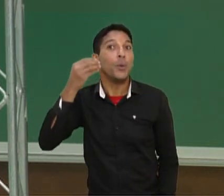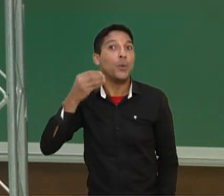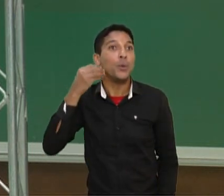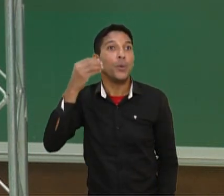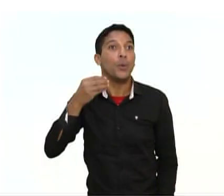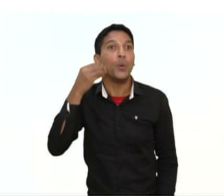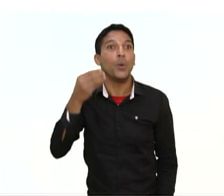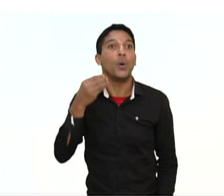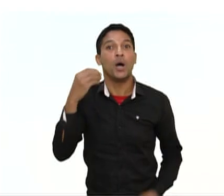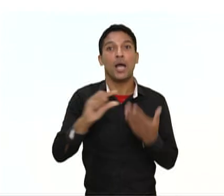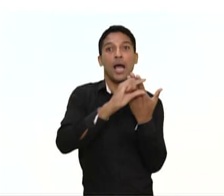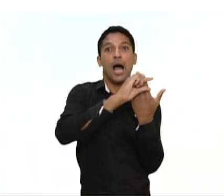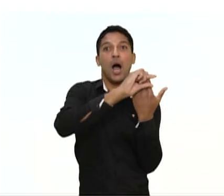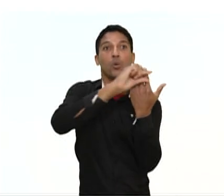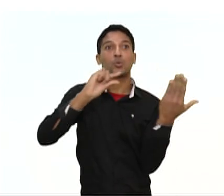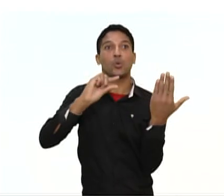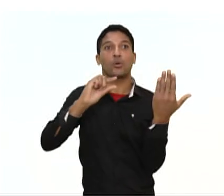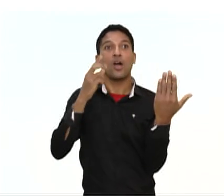carinha chamado de